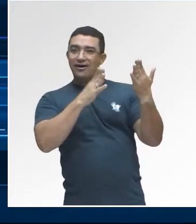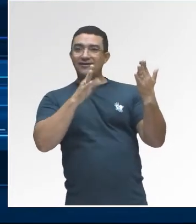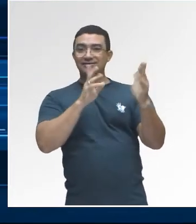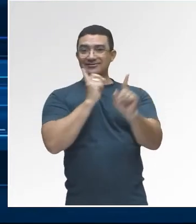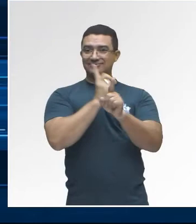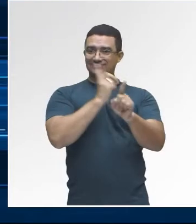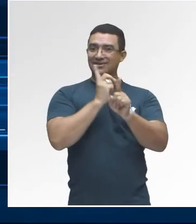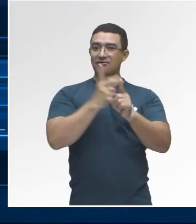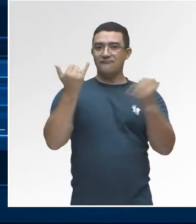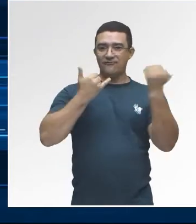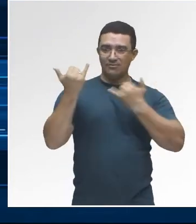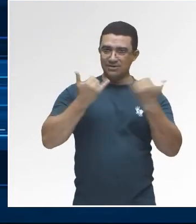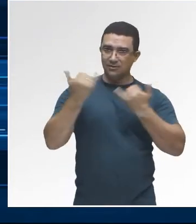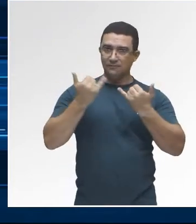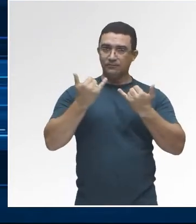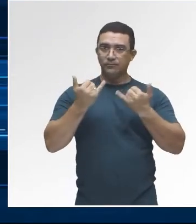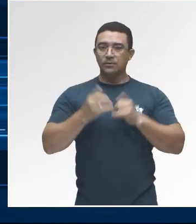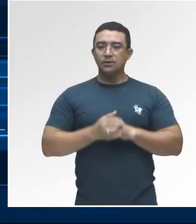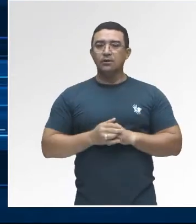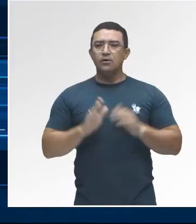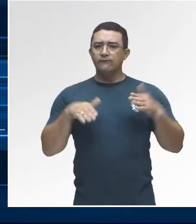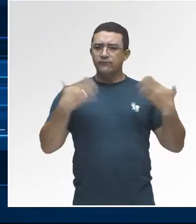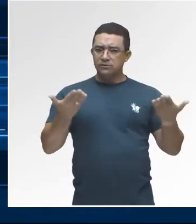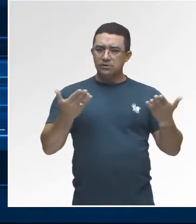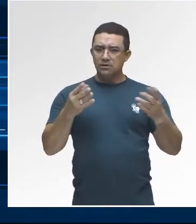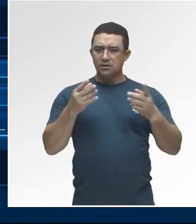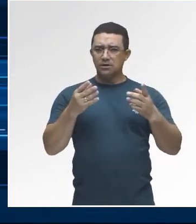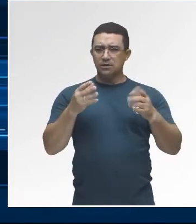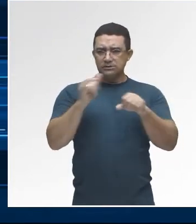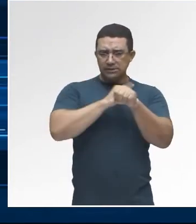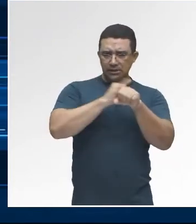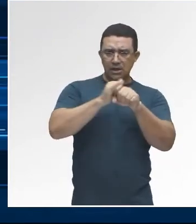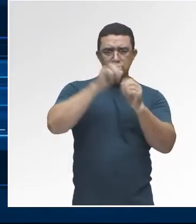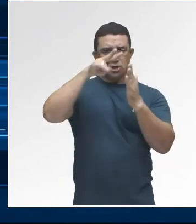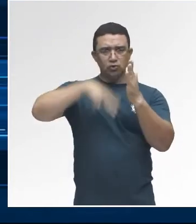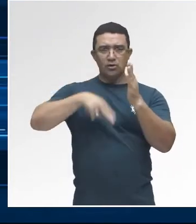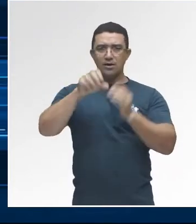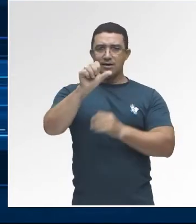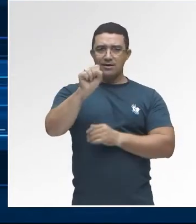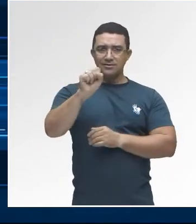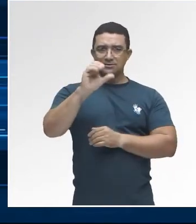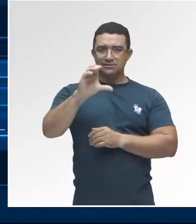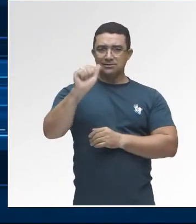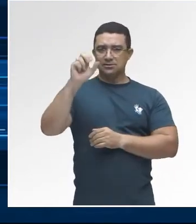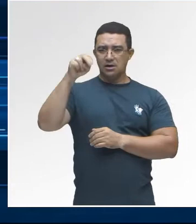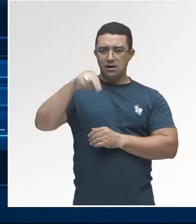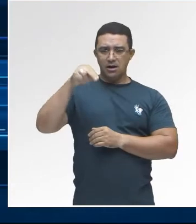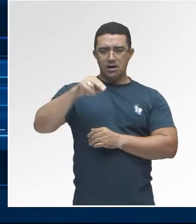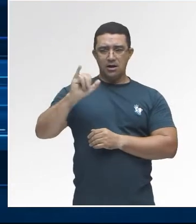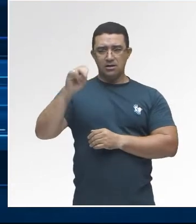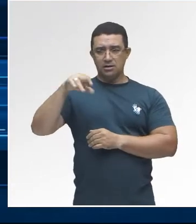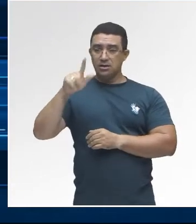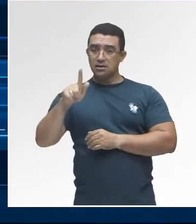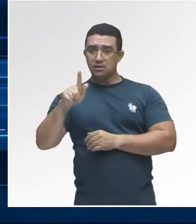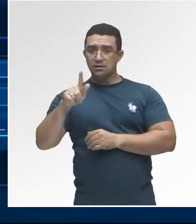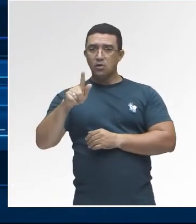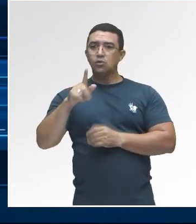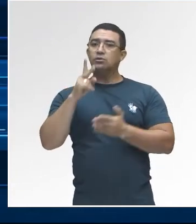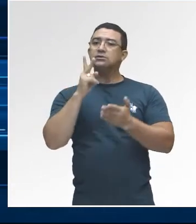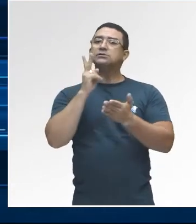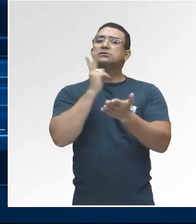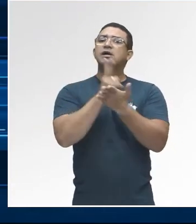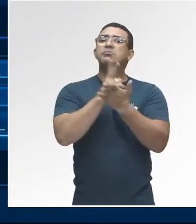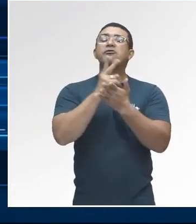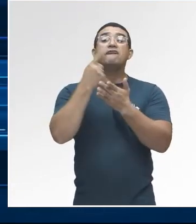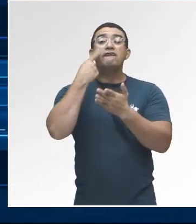verdade? Então, quando você utiliza a estratégia de leitura scanning, você vai sempre utilizá-la para quê? Qual é o